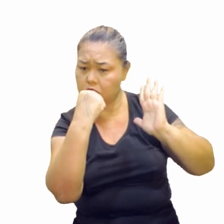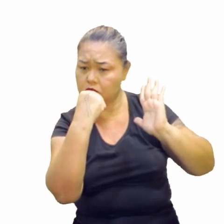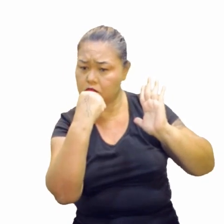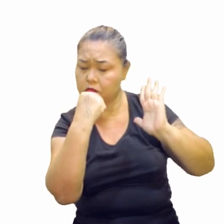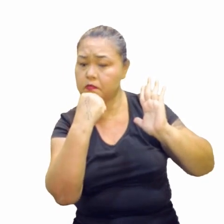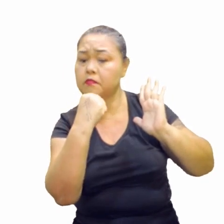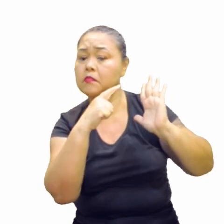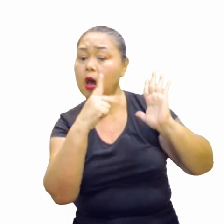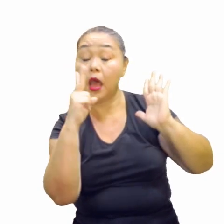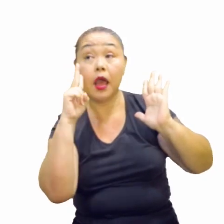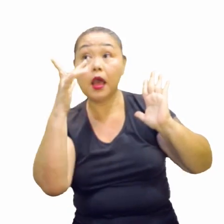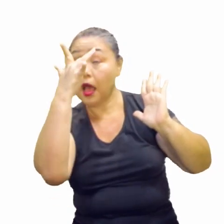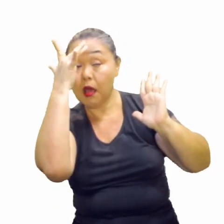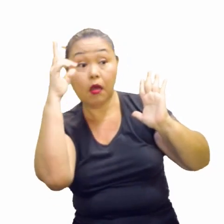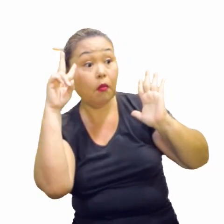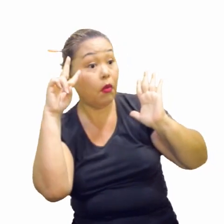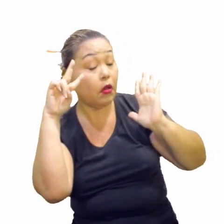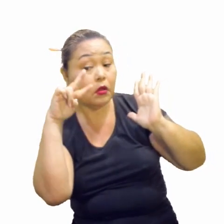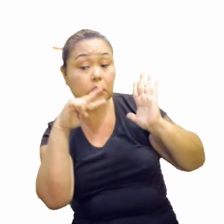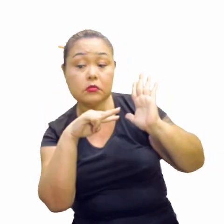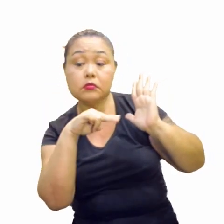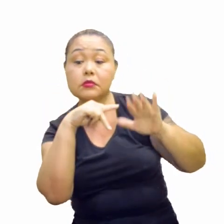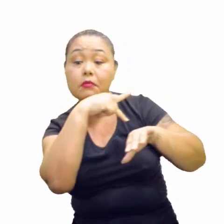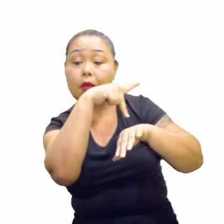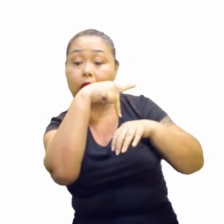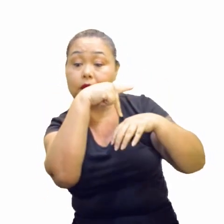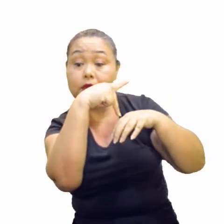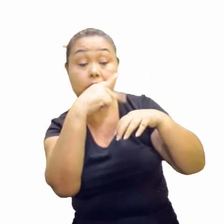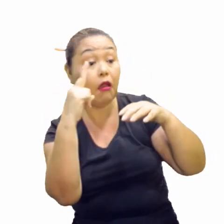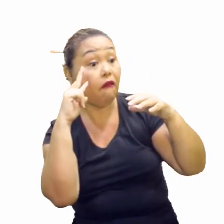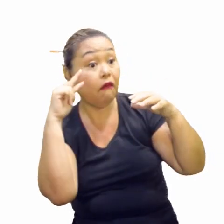ver e investir.